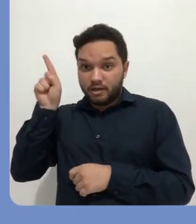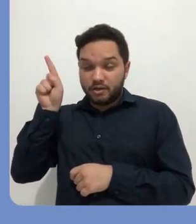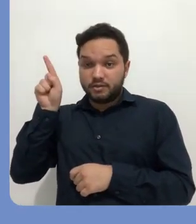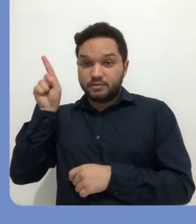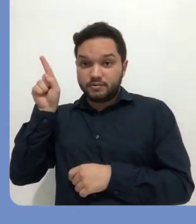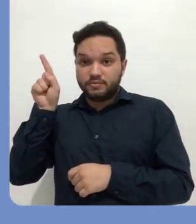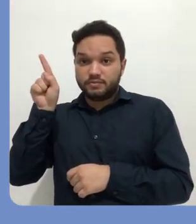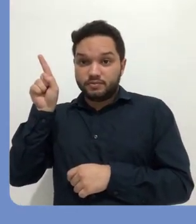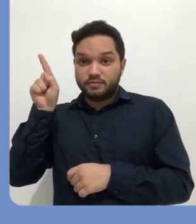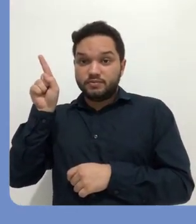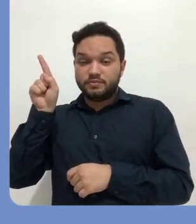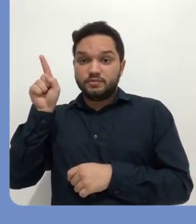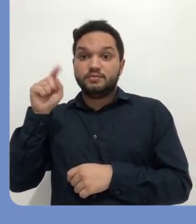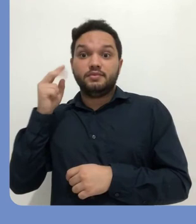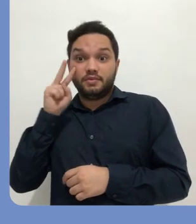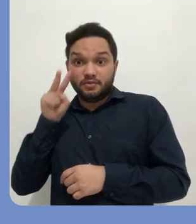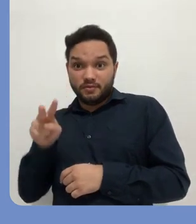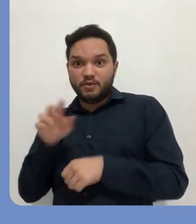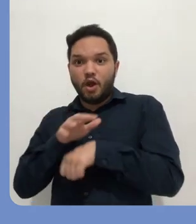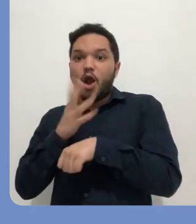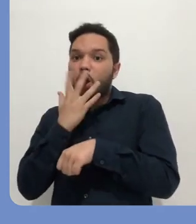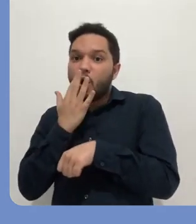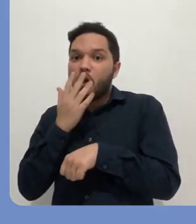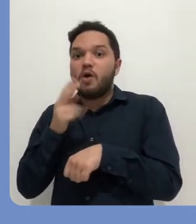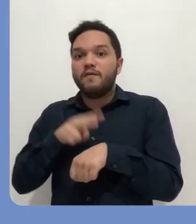aqui você vai marcar.